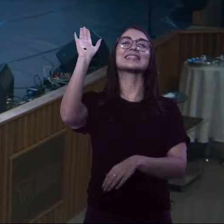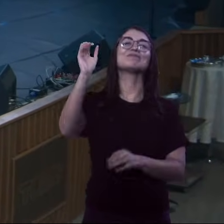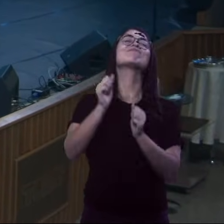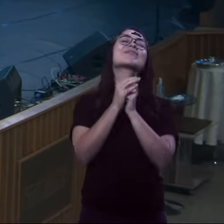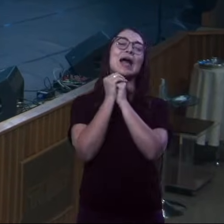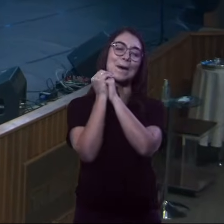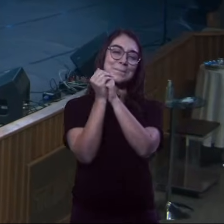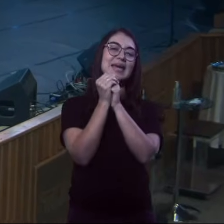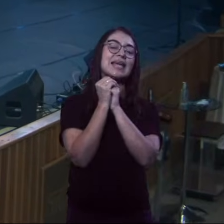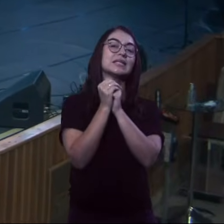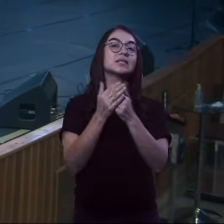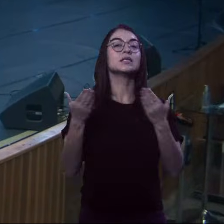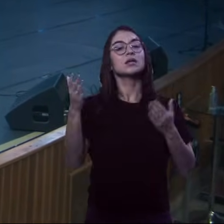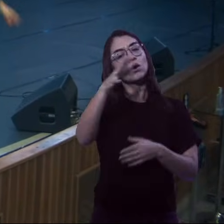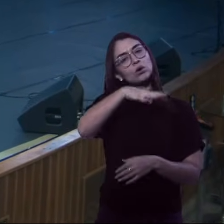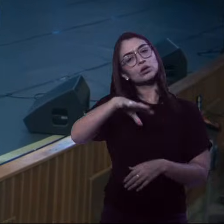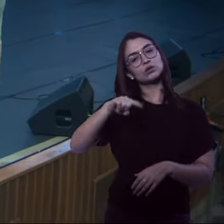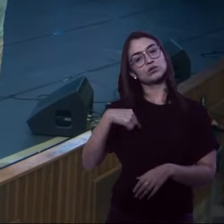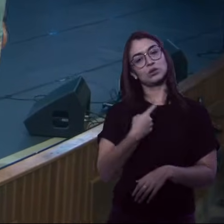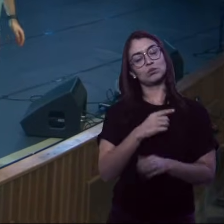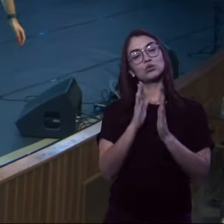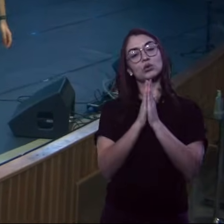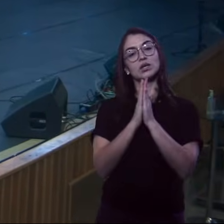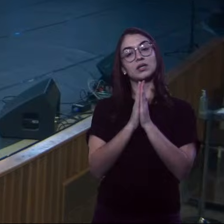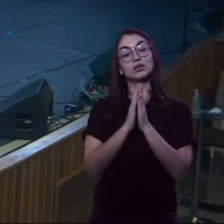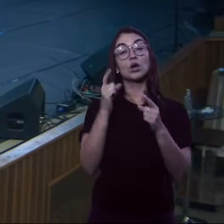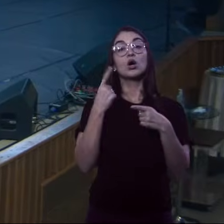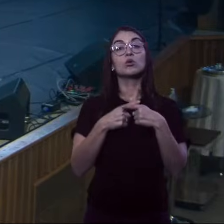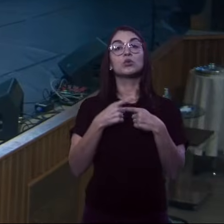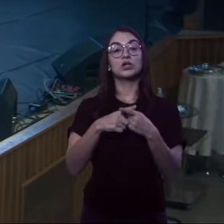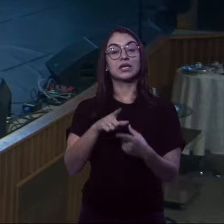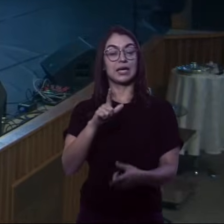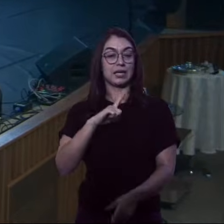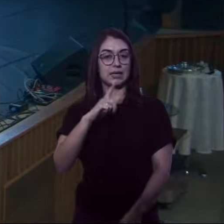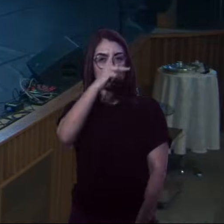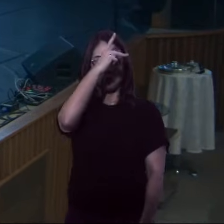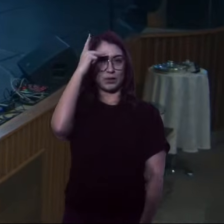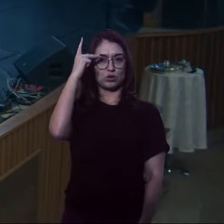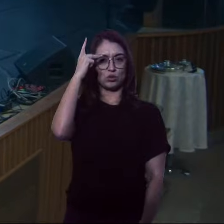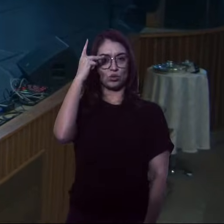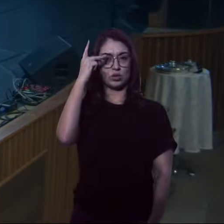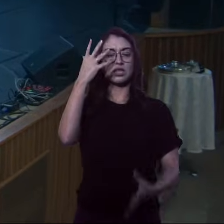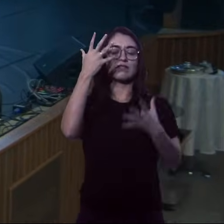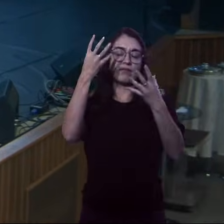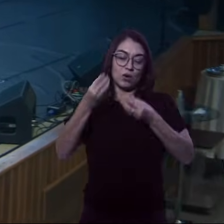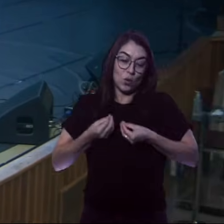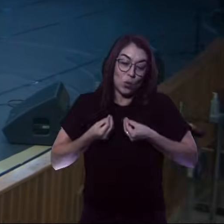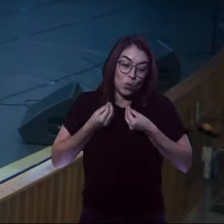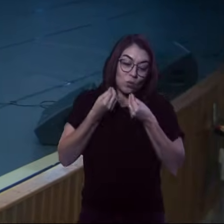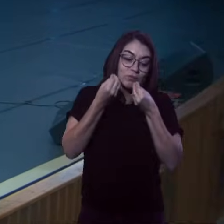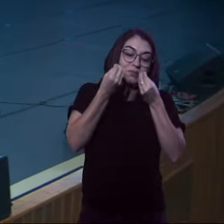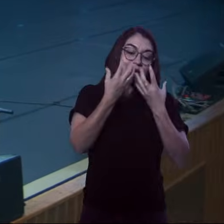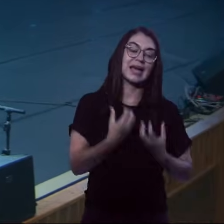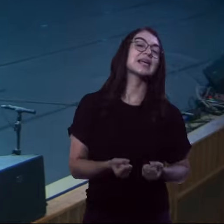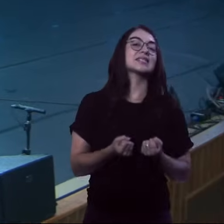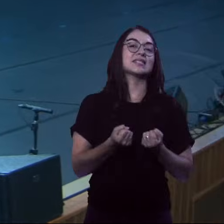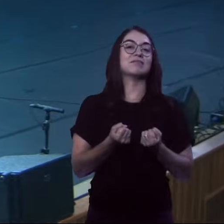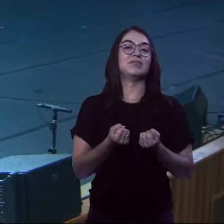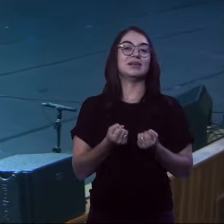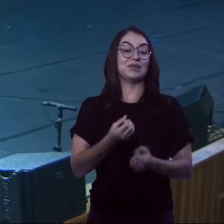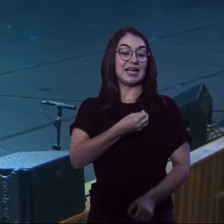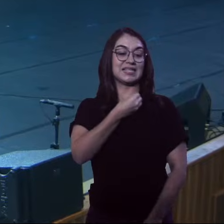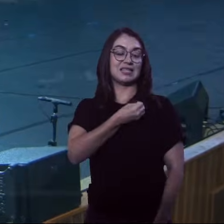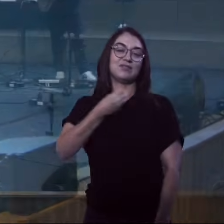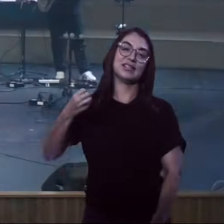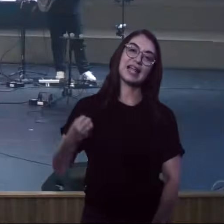tem pessoas hoje que vão receber essa vida nova. E eu quero orar junto com você. Eu vou descer aqui. Você que